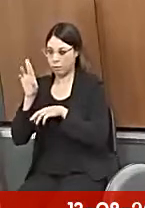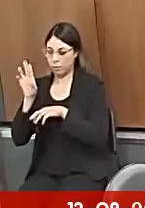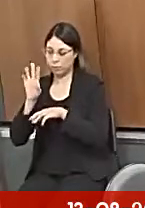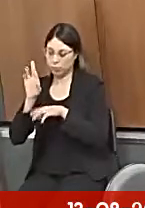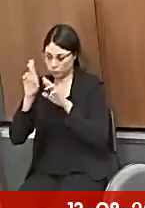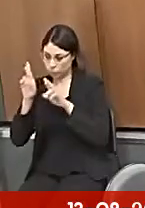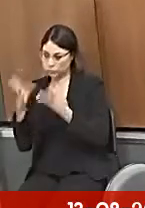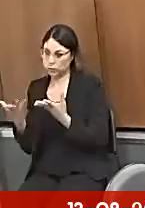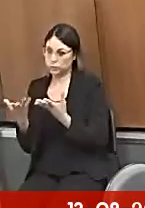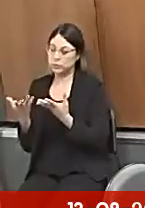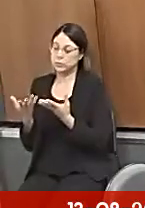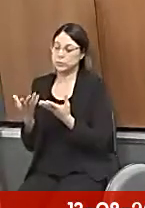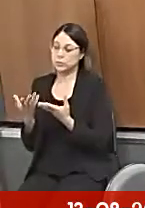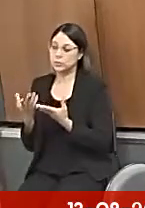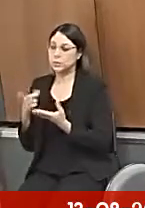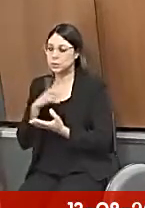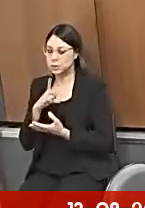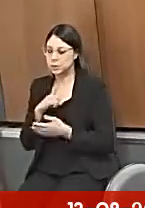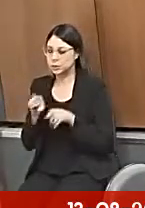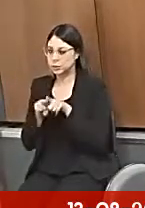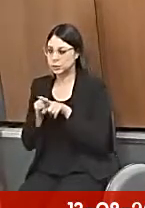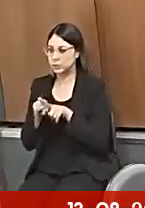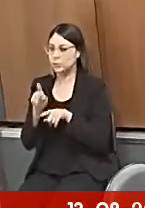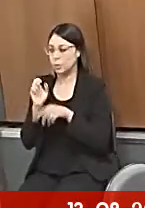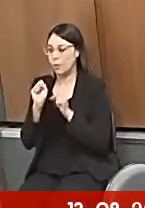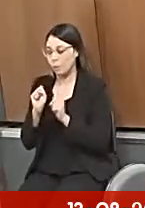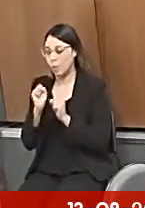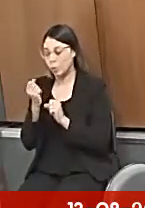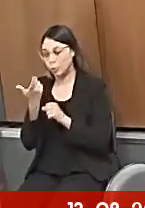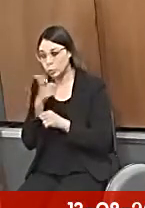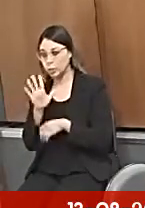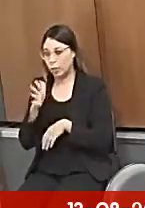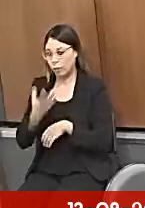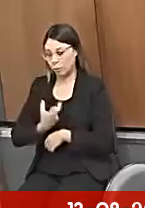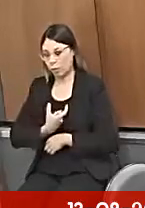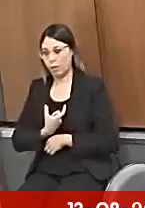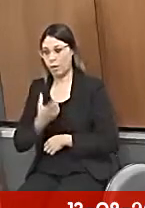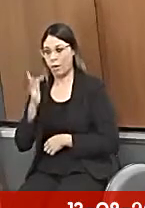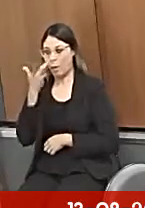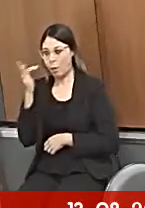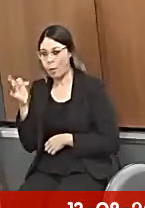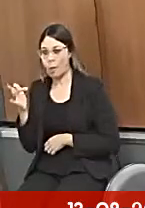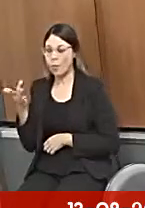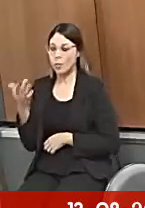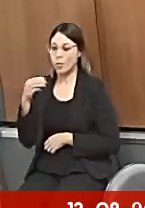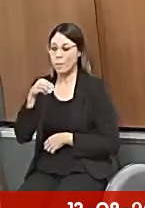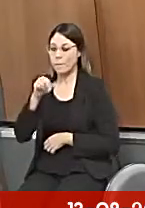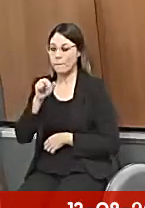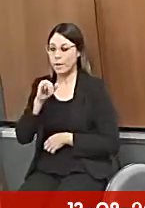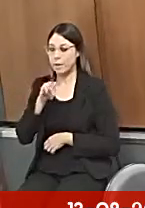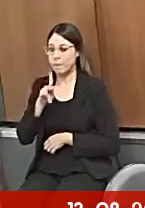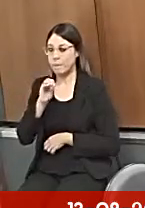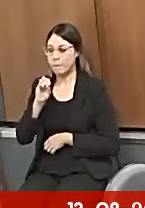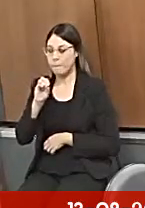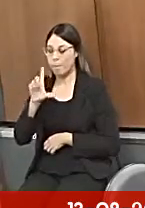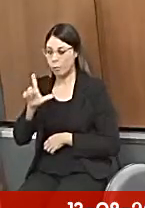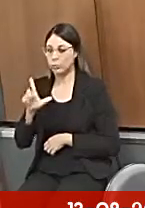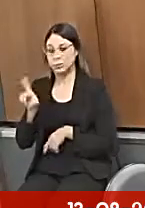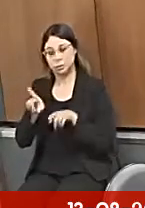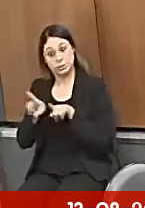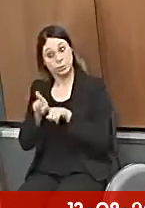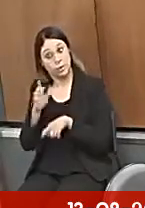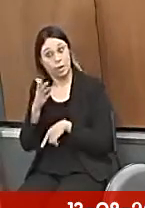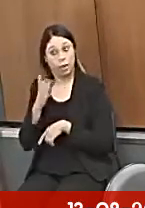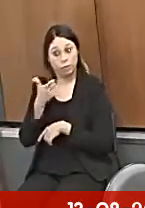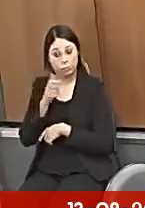quem vai para o parapan com chance de ganhar medalha de ouro na turbina simples a medir qual bem também com chance de medalha e